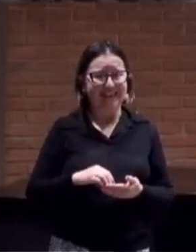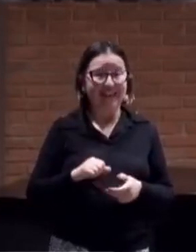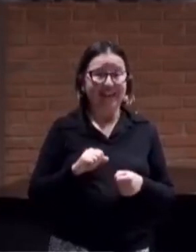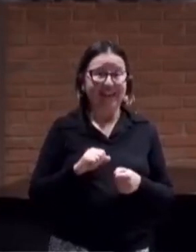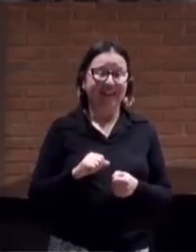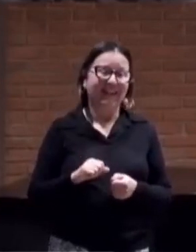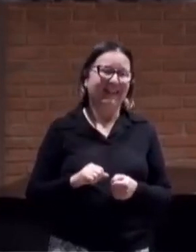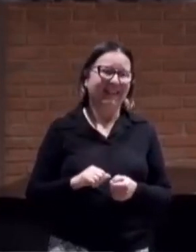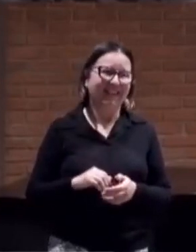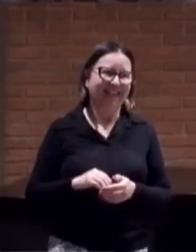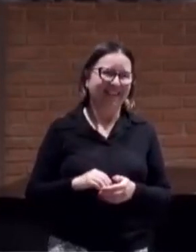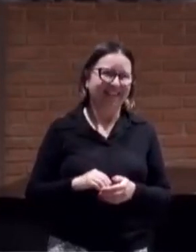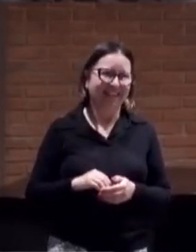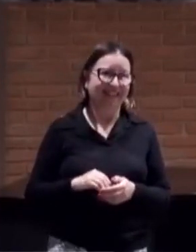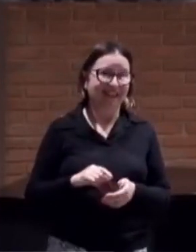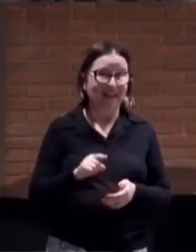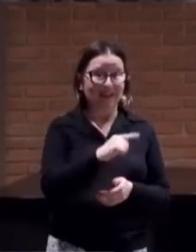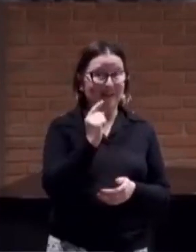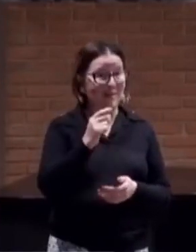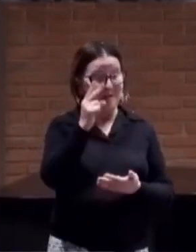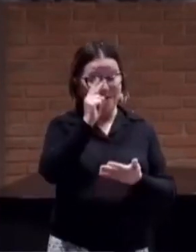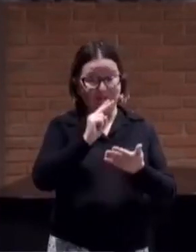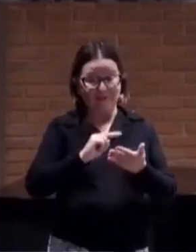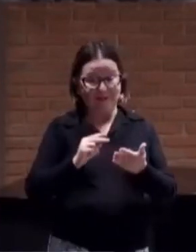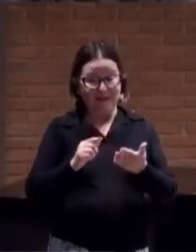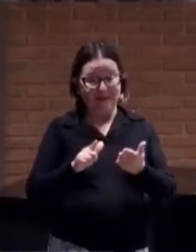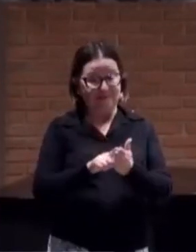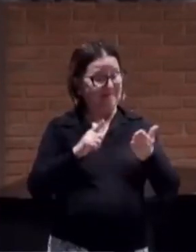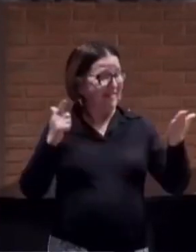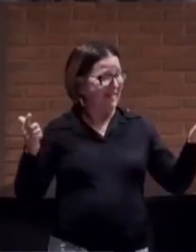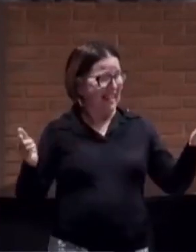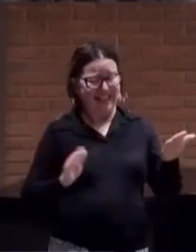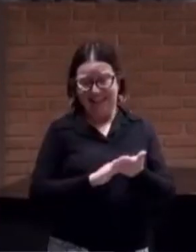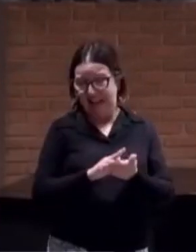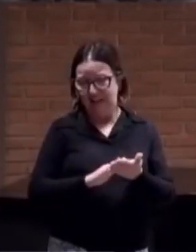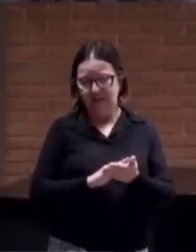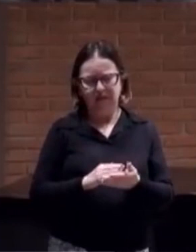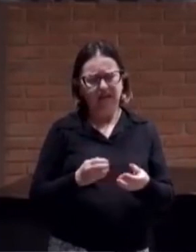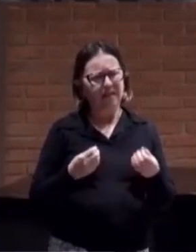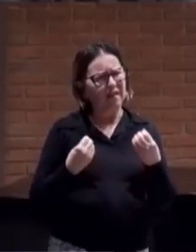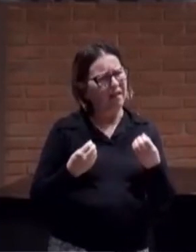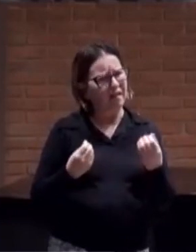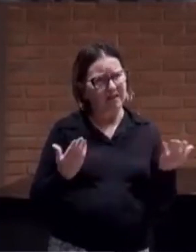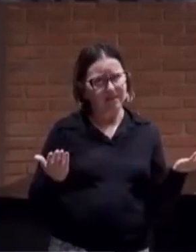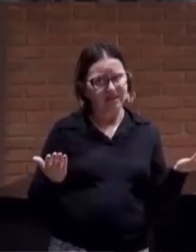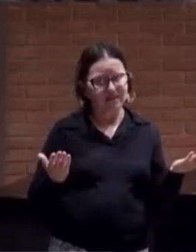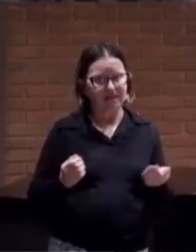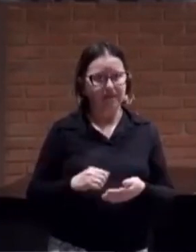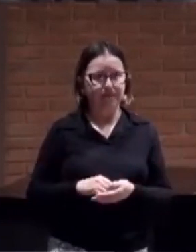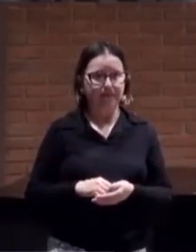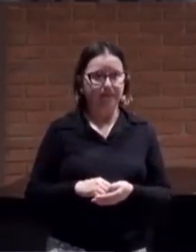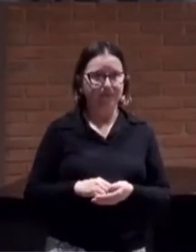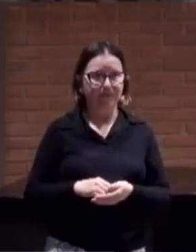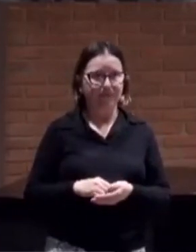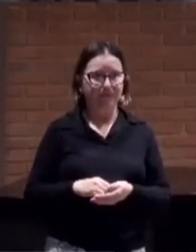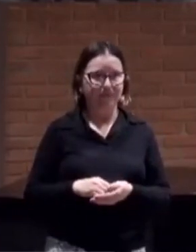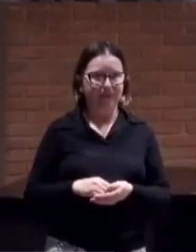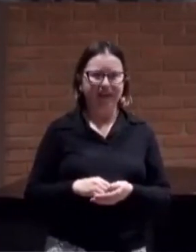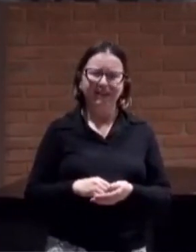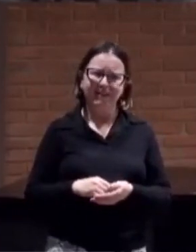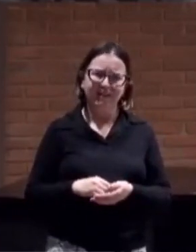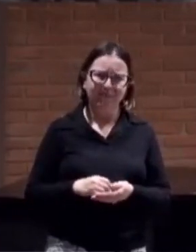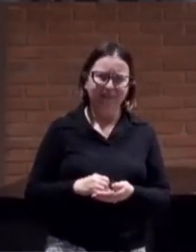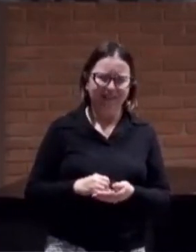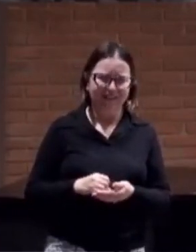Como a gente não lê mais jornal, né? Como assim? O deputado César Maia,